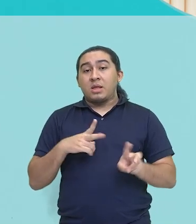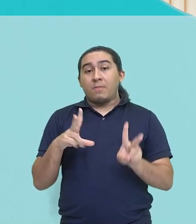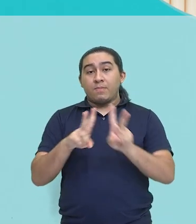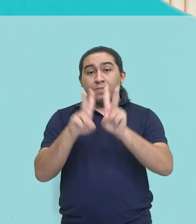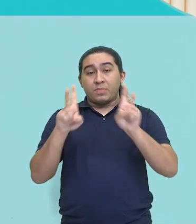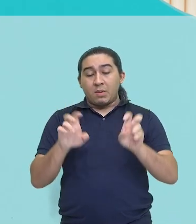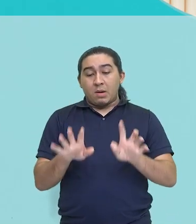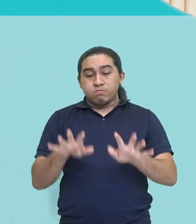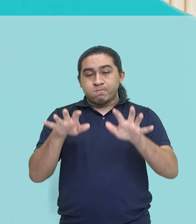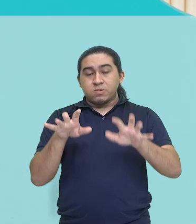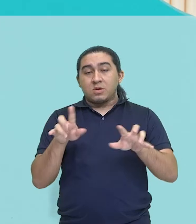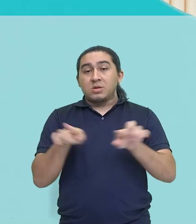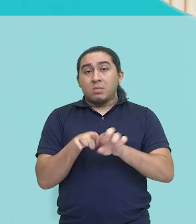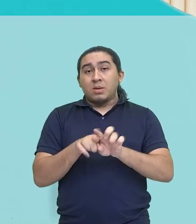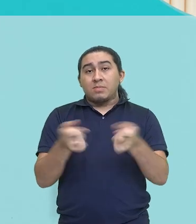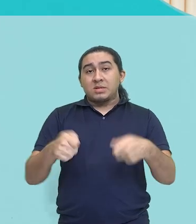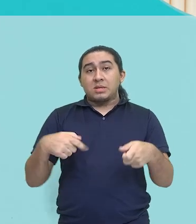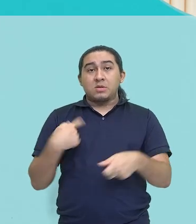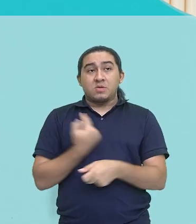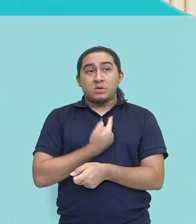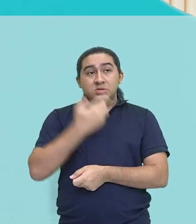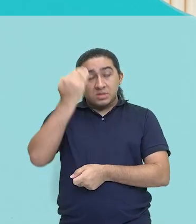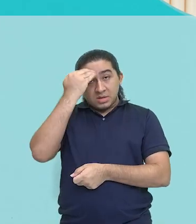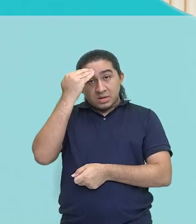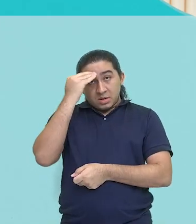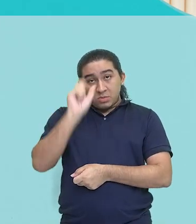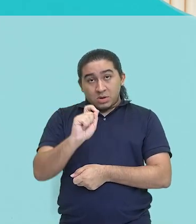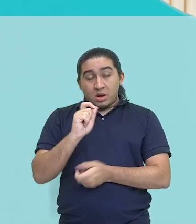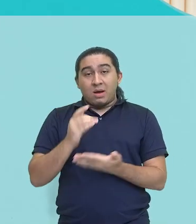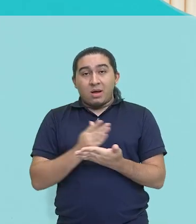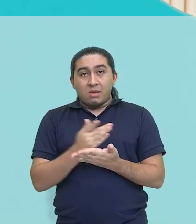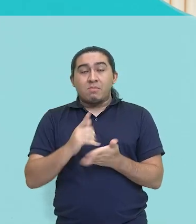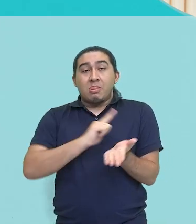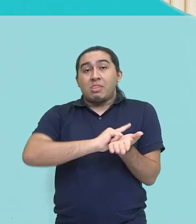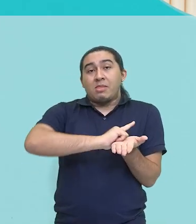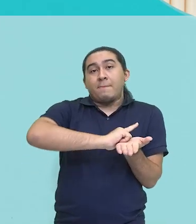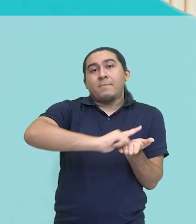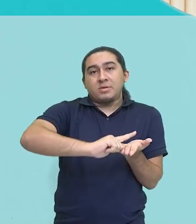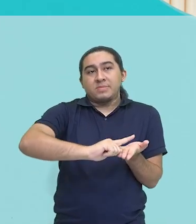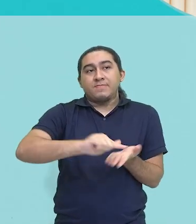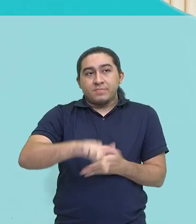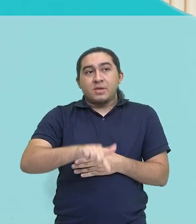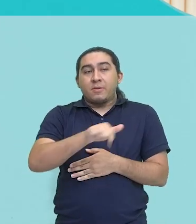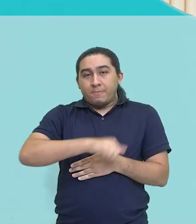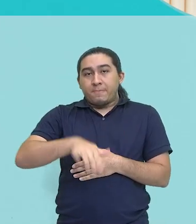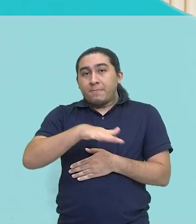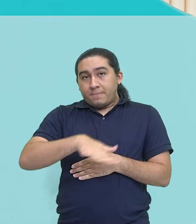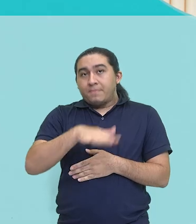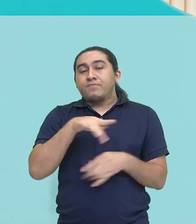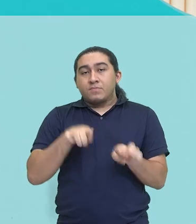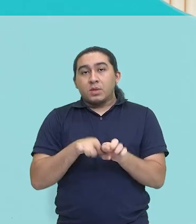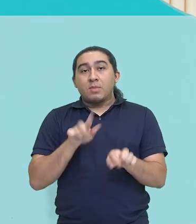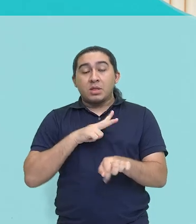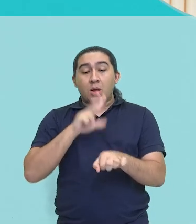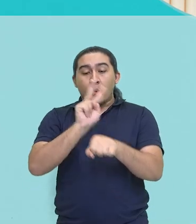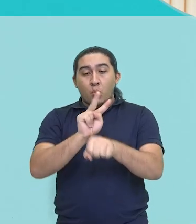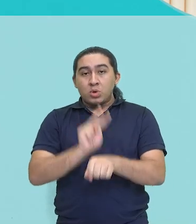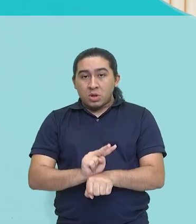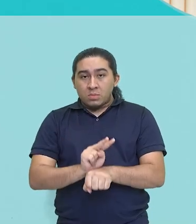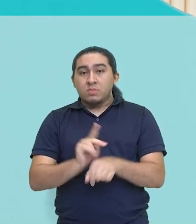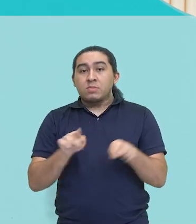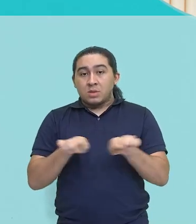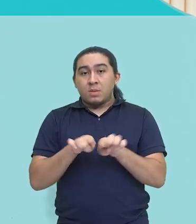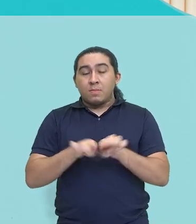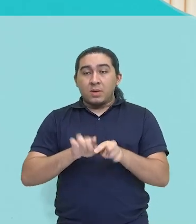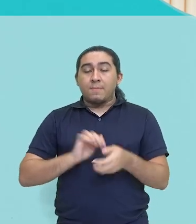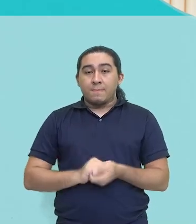das nádegas, é necessário que a gente mantenha uma certa higiene dessa região, mantenha um certo cuidado, que vai muito além